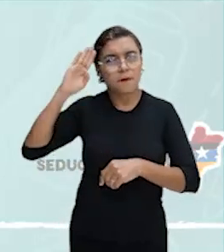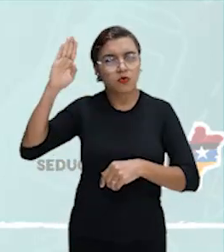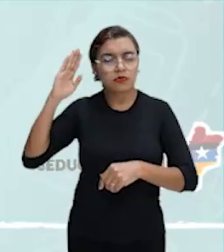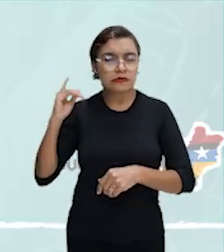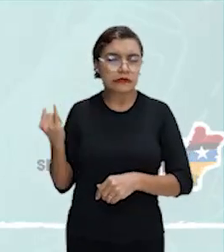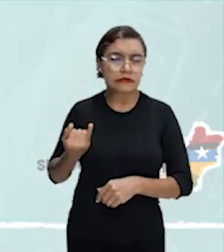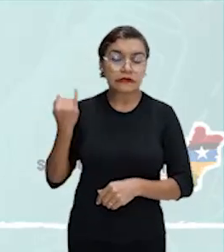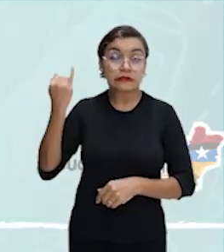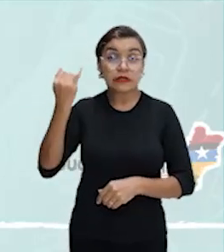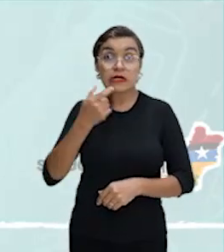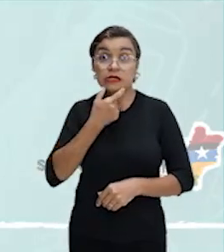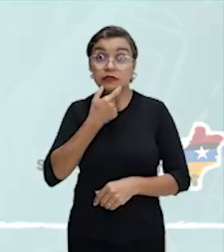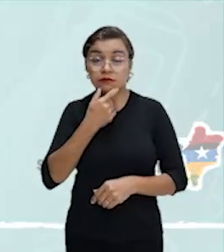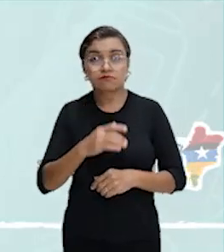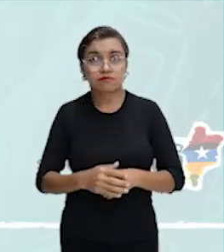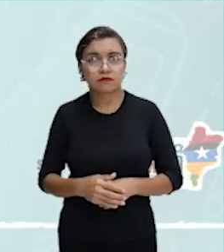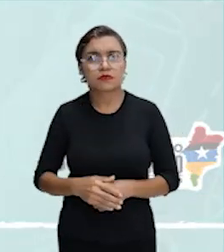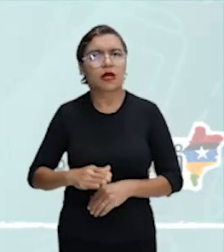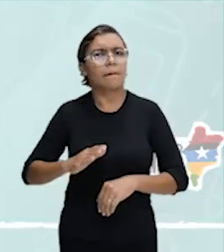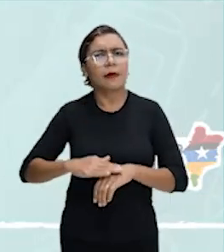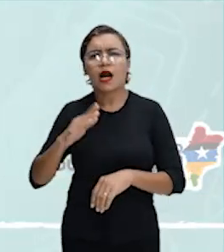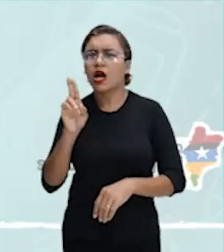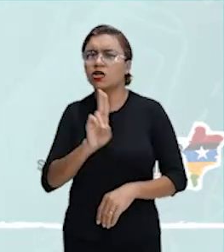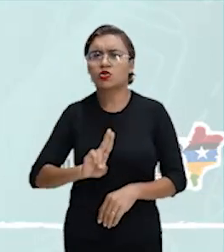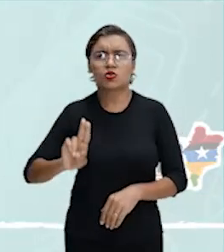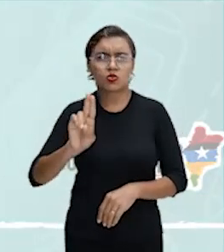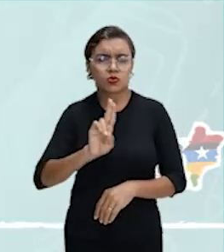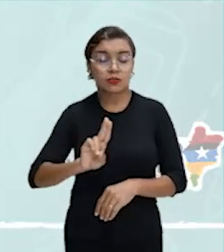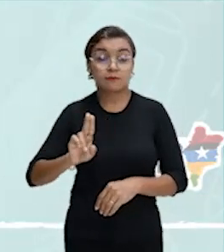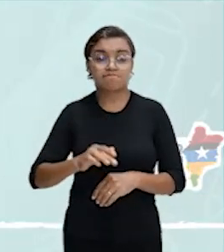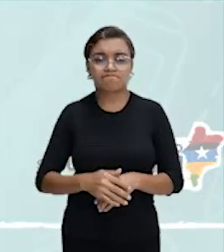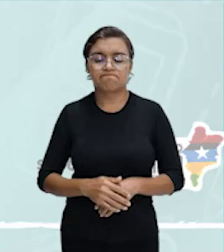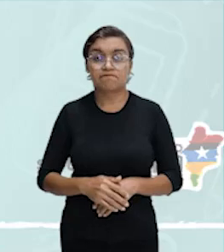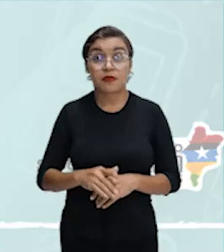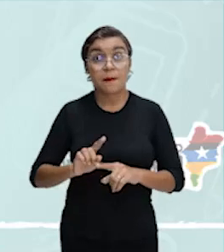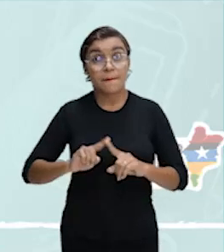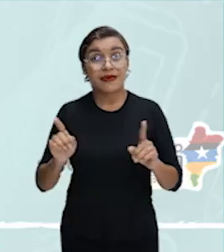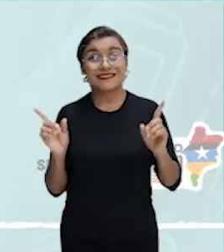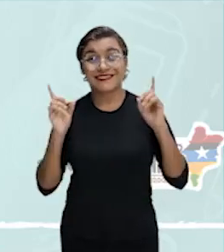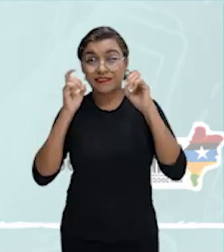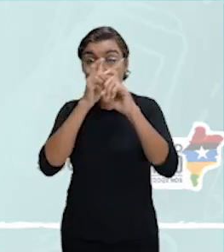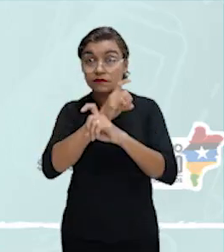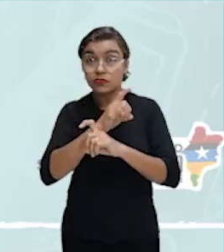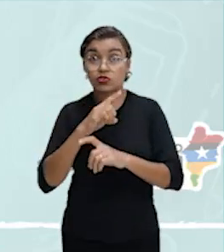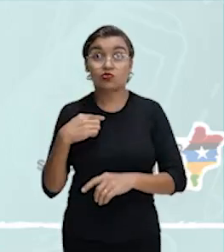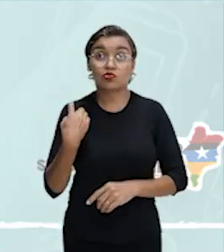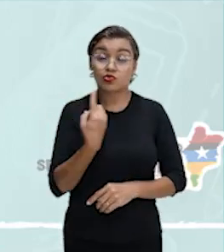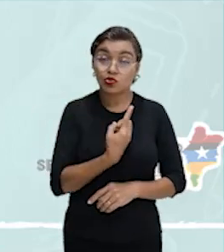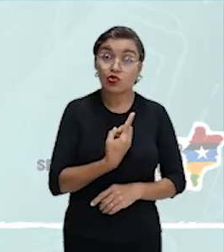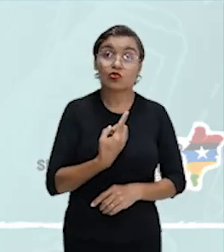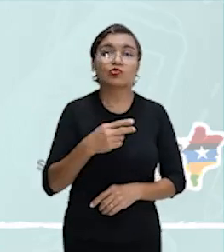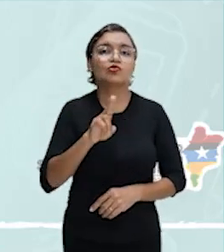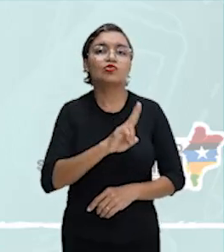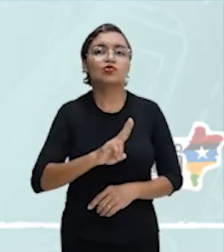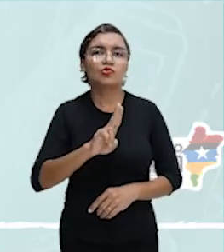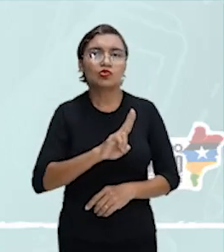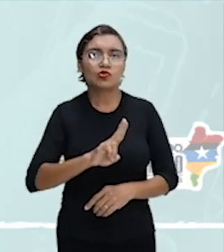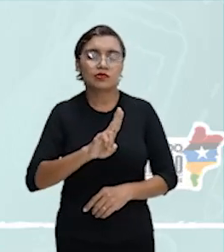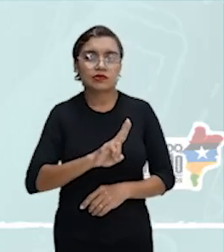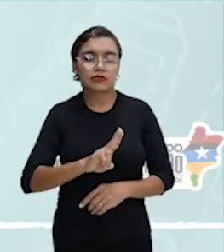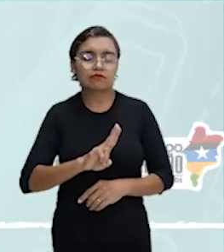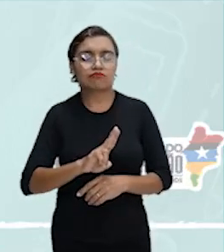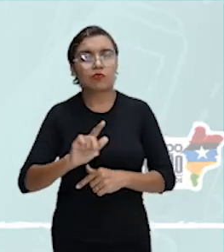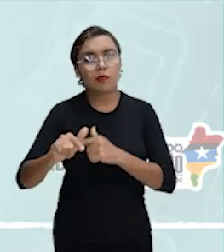inglesa. É um dos tempos verbais mais usados, pessoal. E aí é complicado para nós brasileiros que estamos estudando ou aprendendo uma